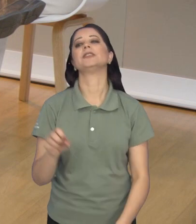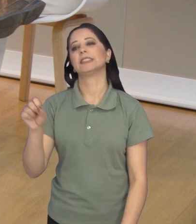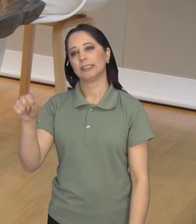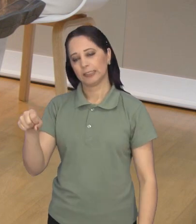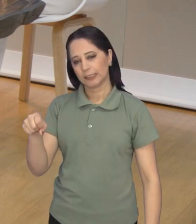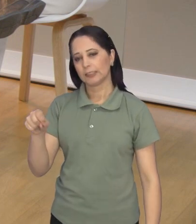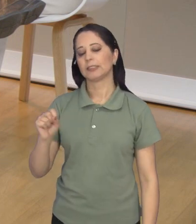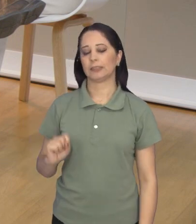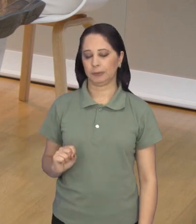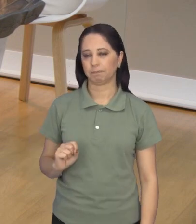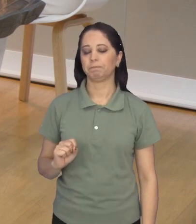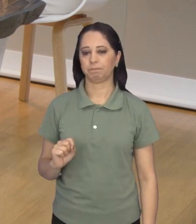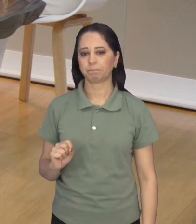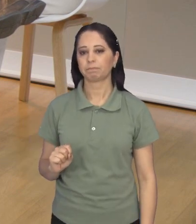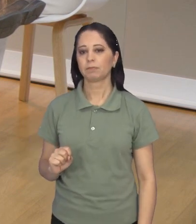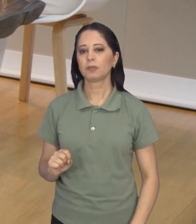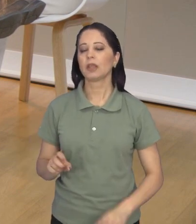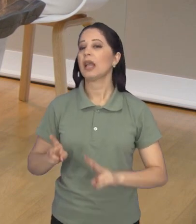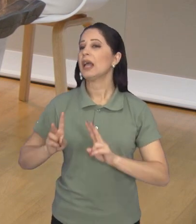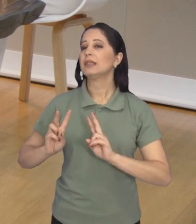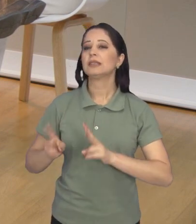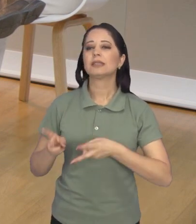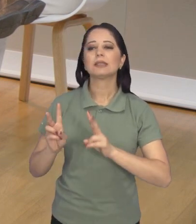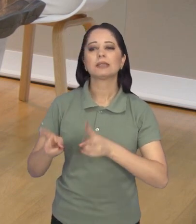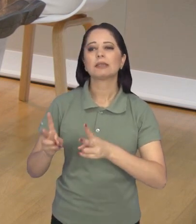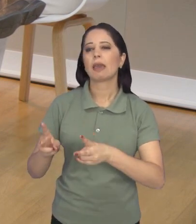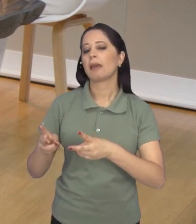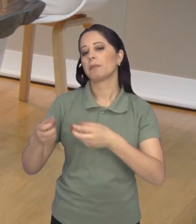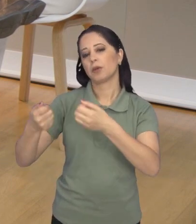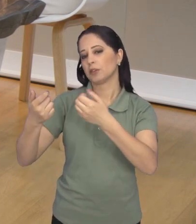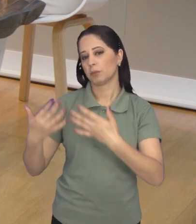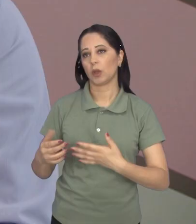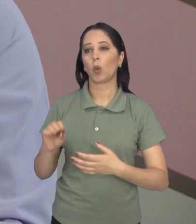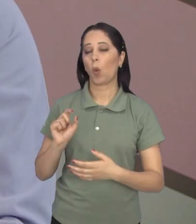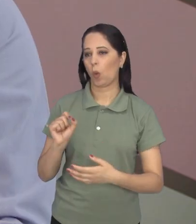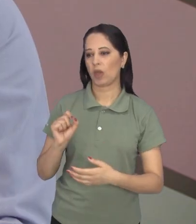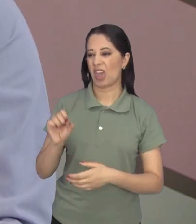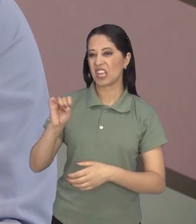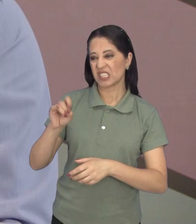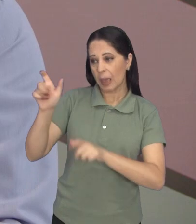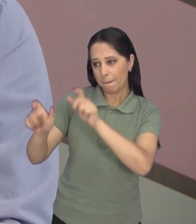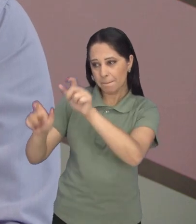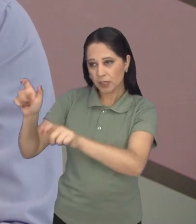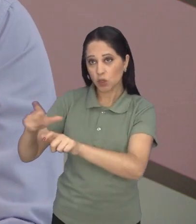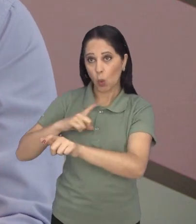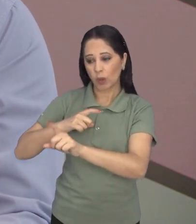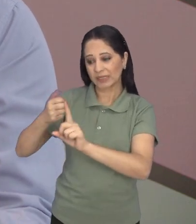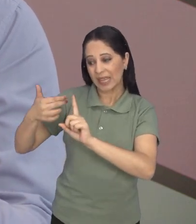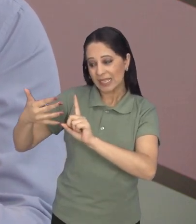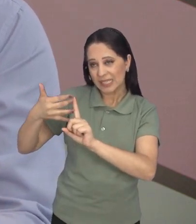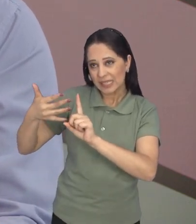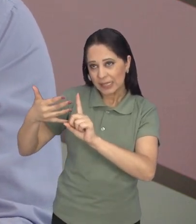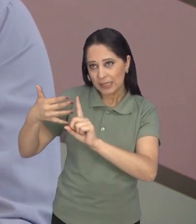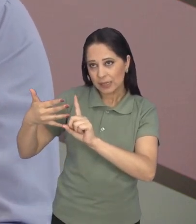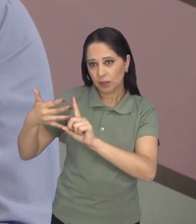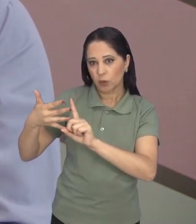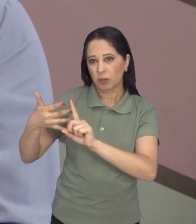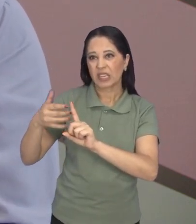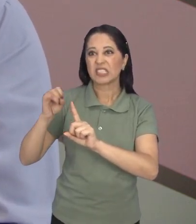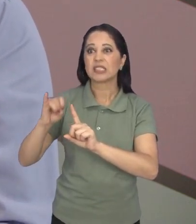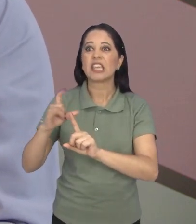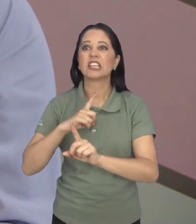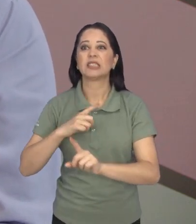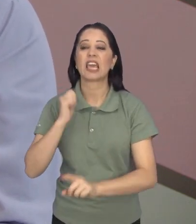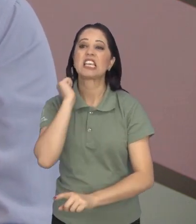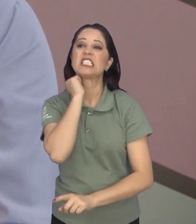pode ajudar? Sim, de fato, né? Na verdade, o que a gente coloca como fatores agravantes no indivíduo que tem a